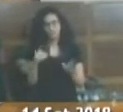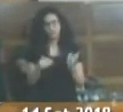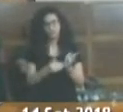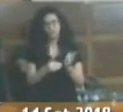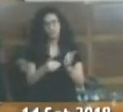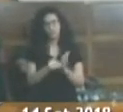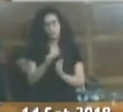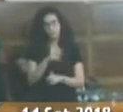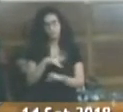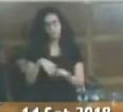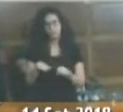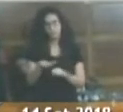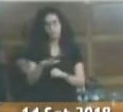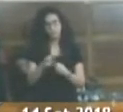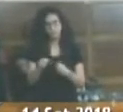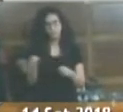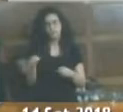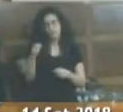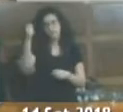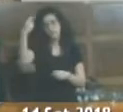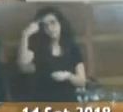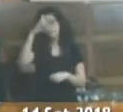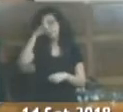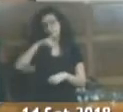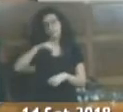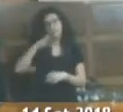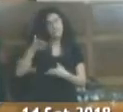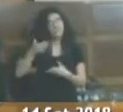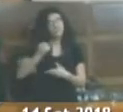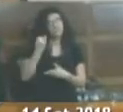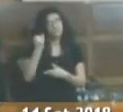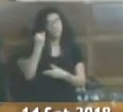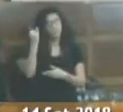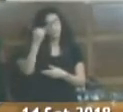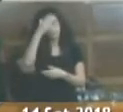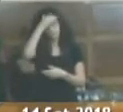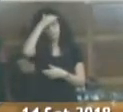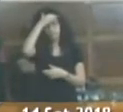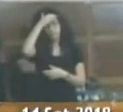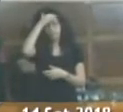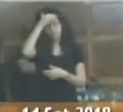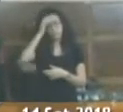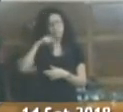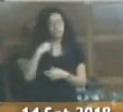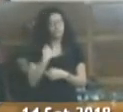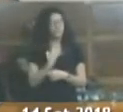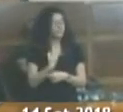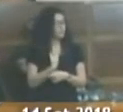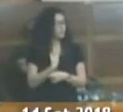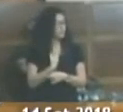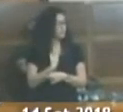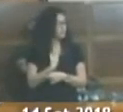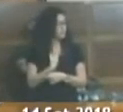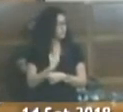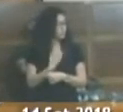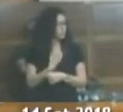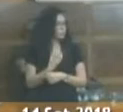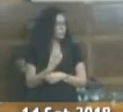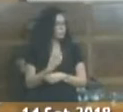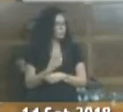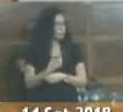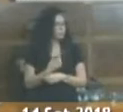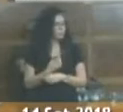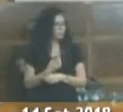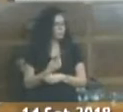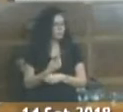Ilha Grande. Né? Acho que a luz elétrica é um direito assim, muito importante. Né? Nós lutamos muito pela nossa, como já foi falado, assim,